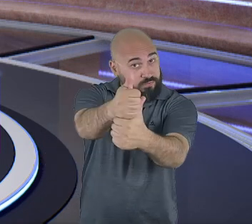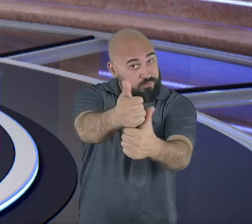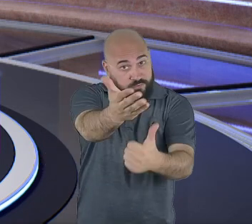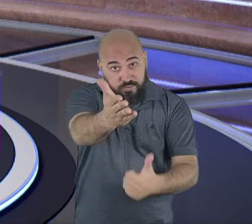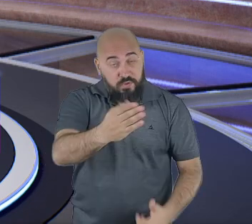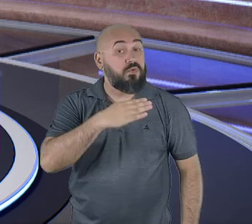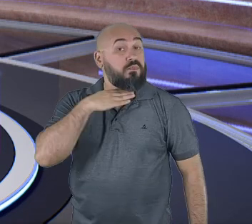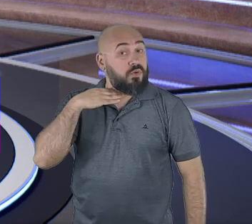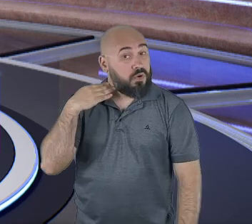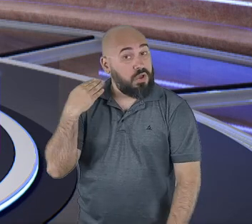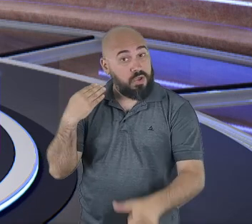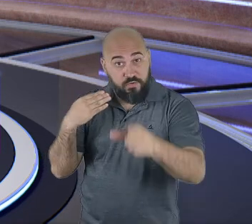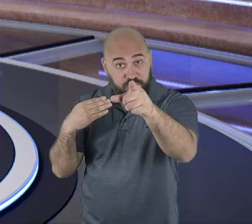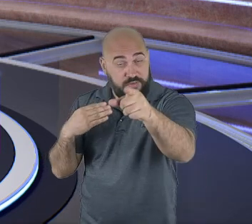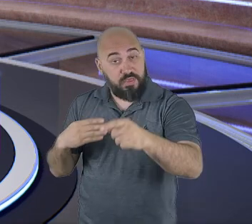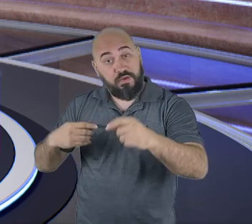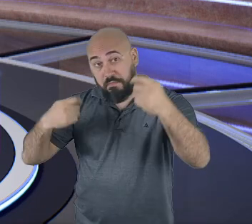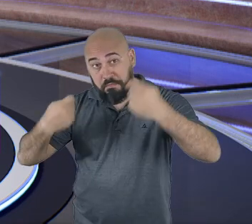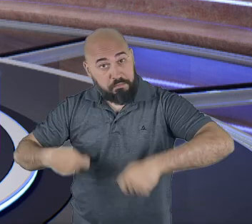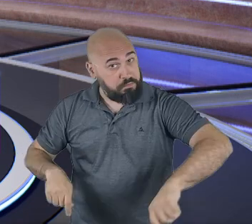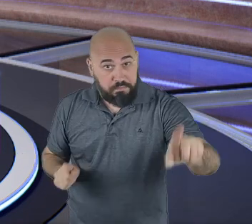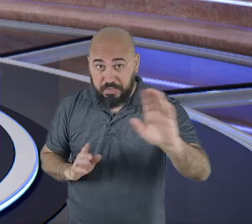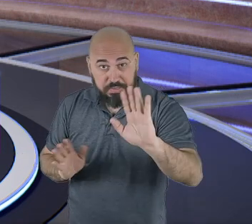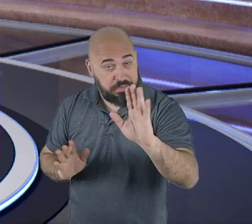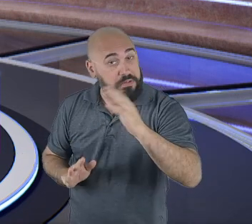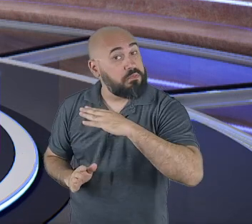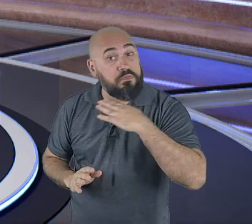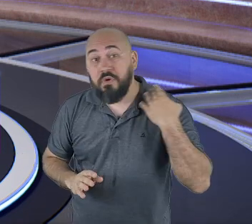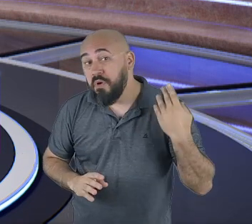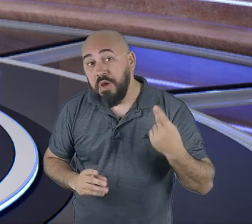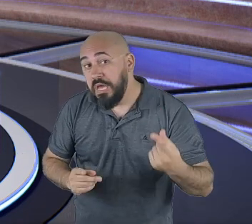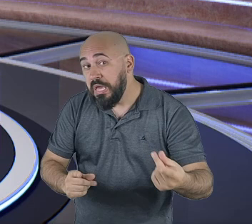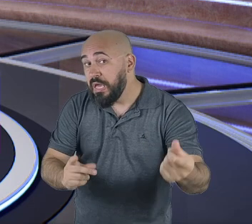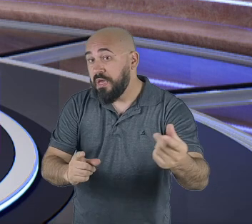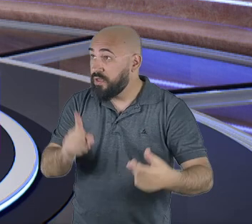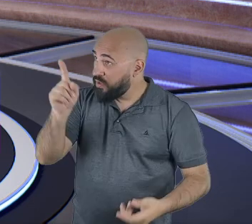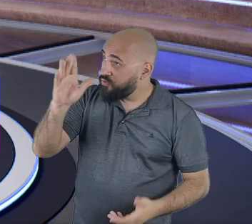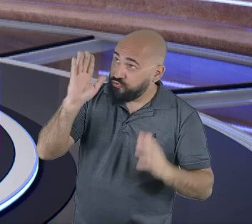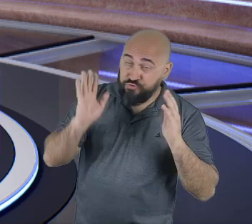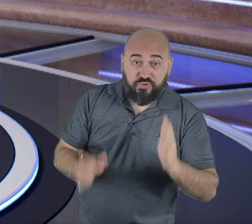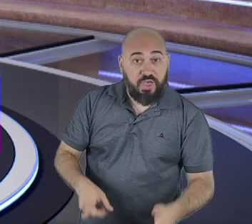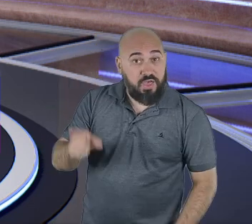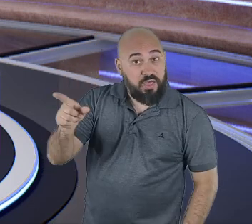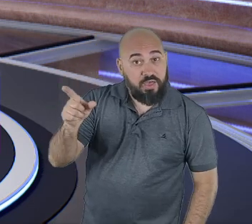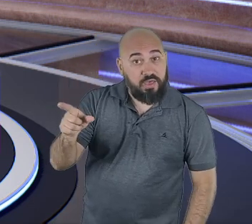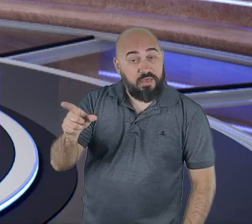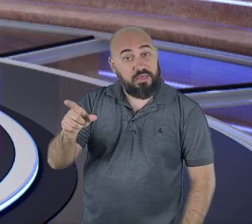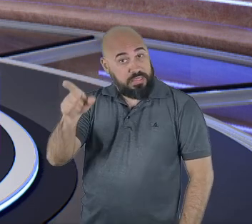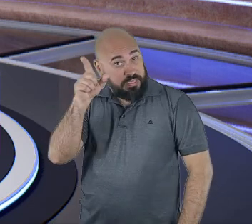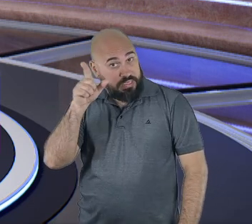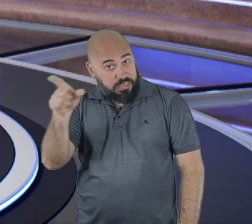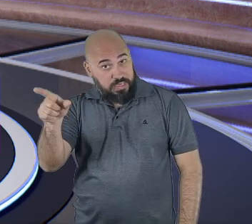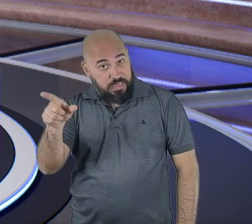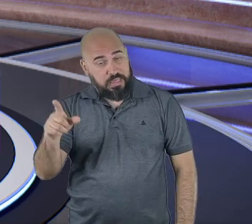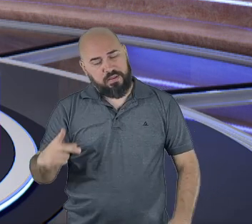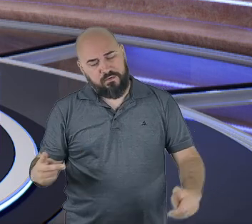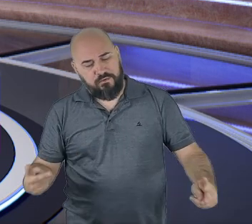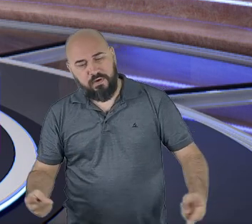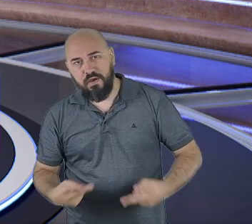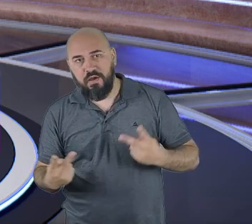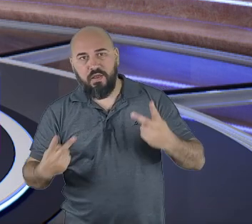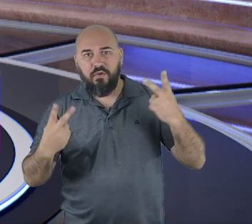há esperança, porque Ele não está morto. Uma vez que Deus é infinito, isso significa que